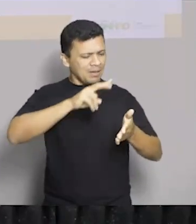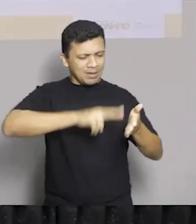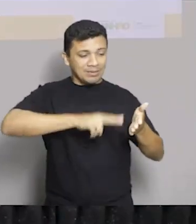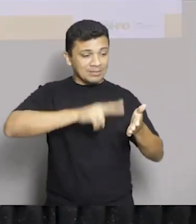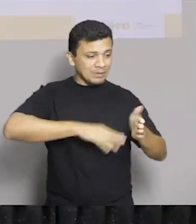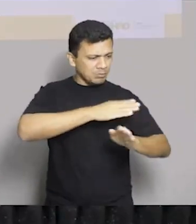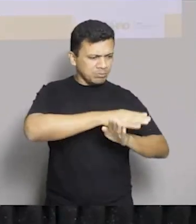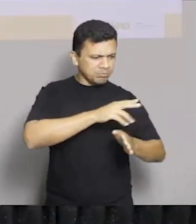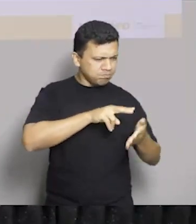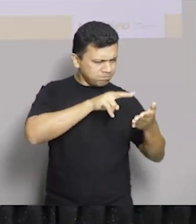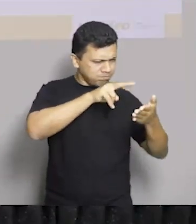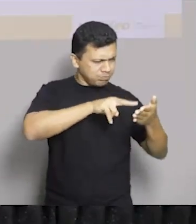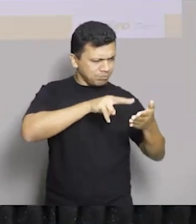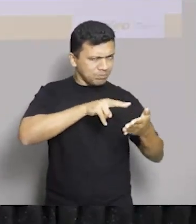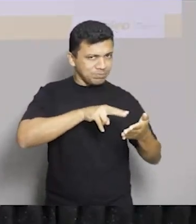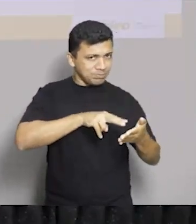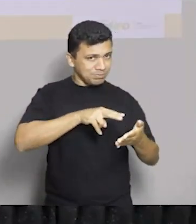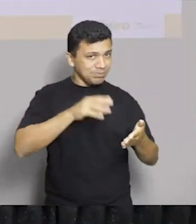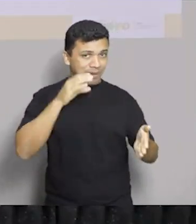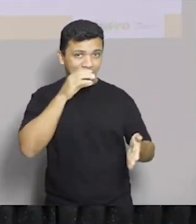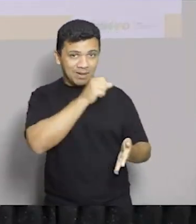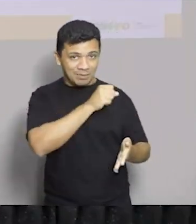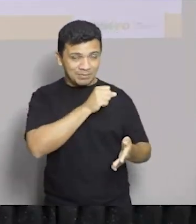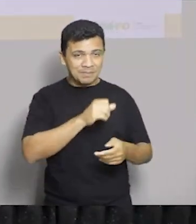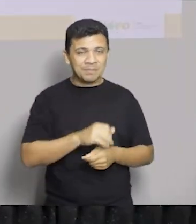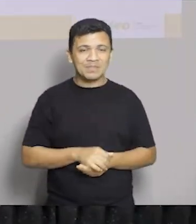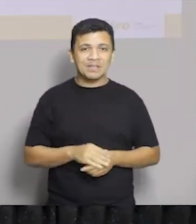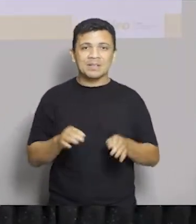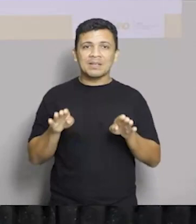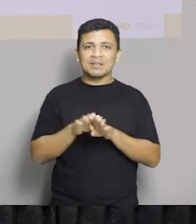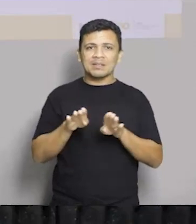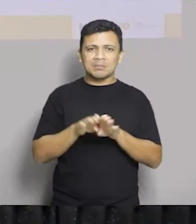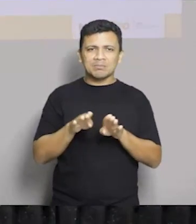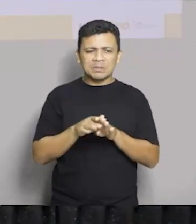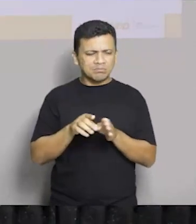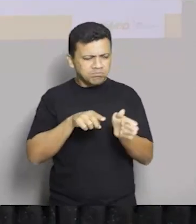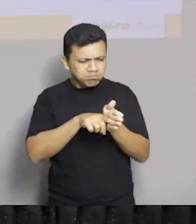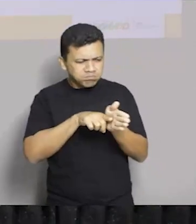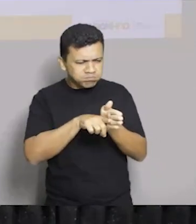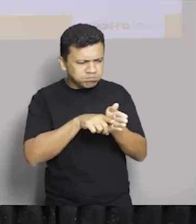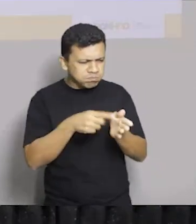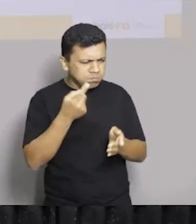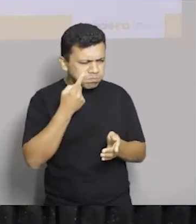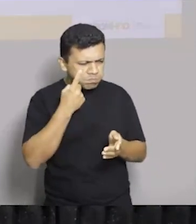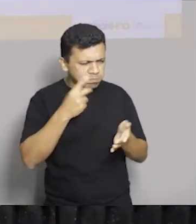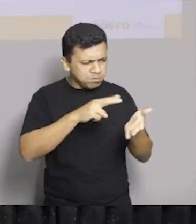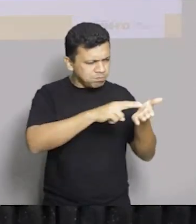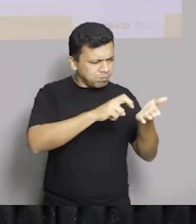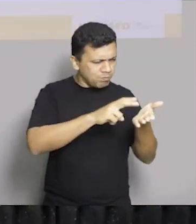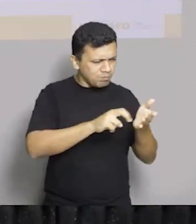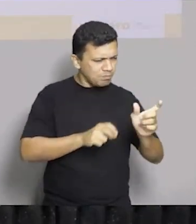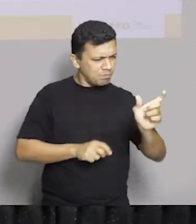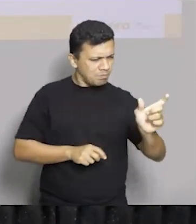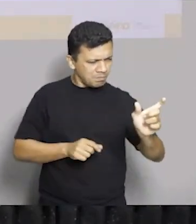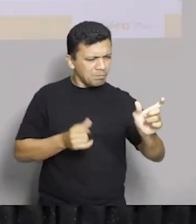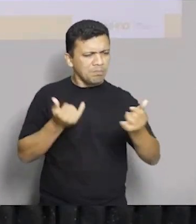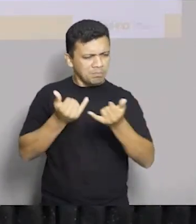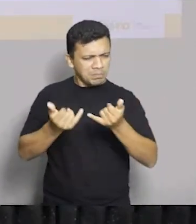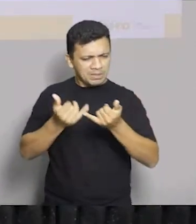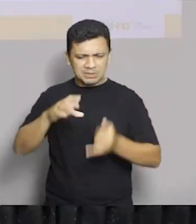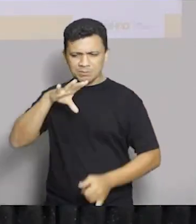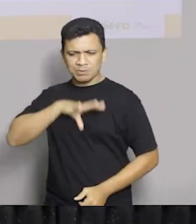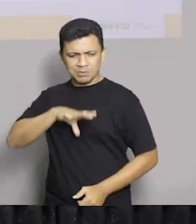passar o olho pelo texto de maneira rápida examinar o vocabulário Então vê se tem palavra parecida com português